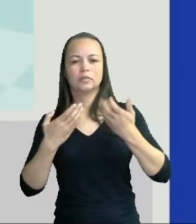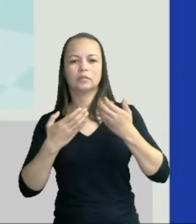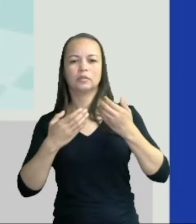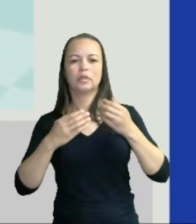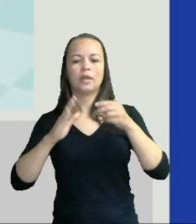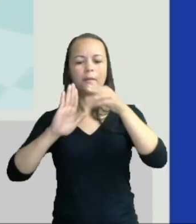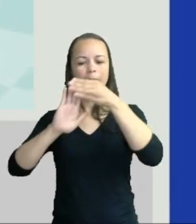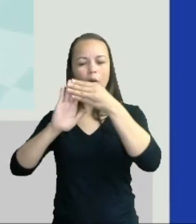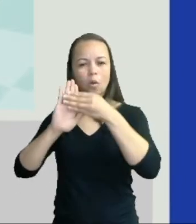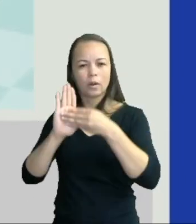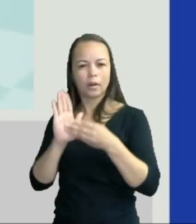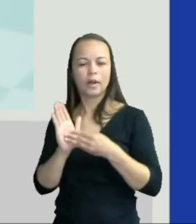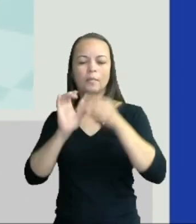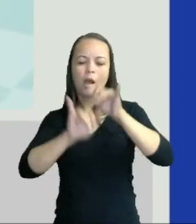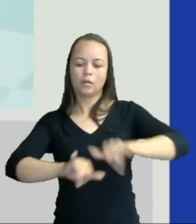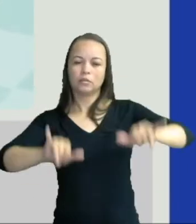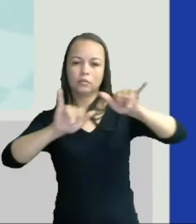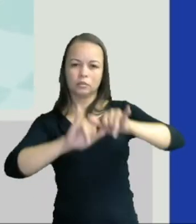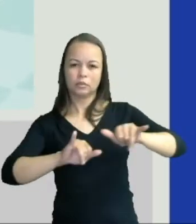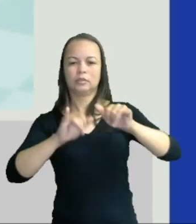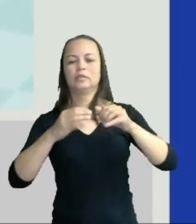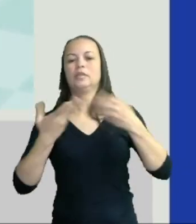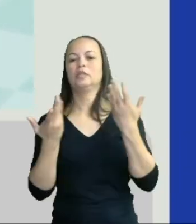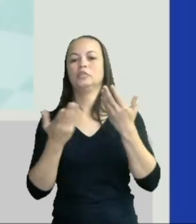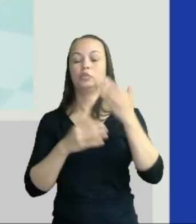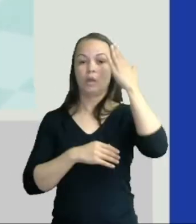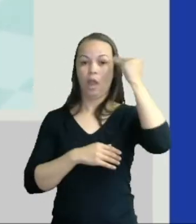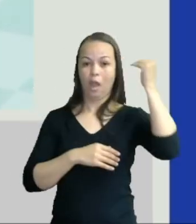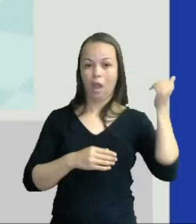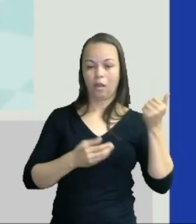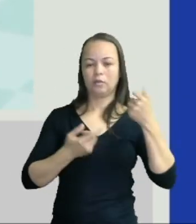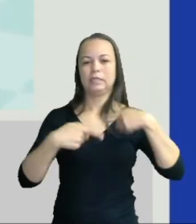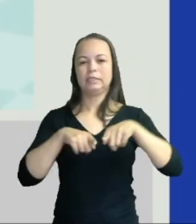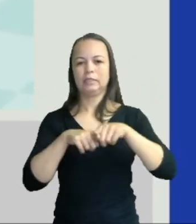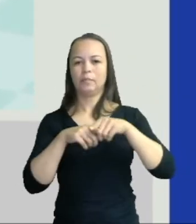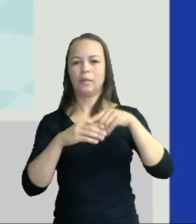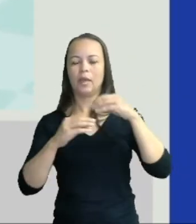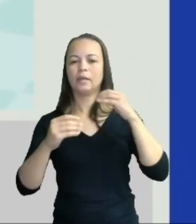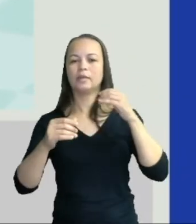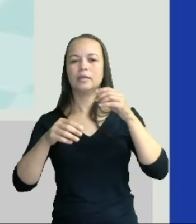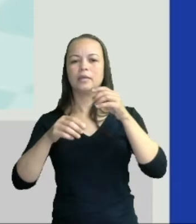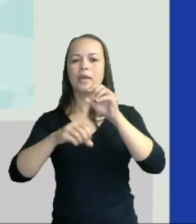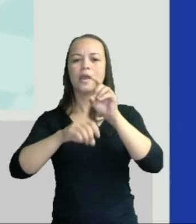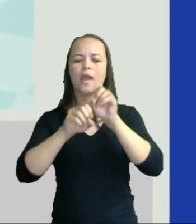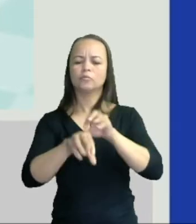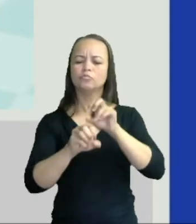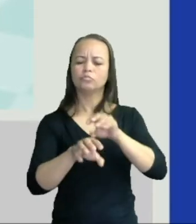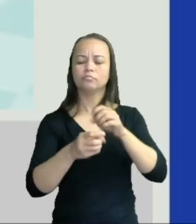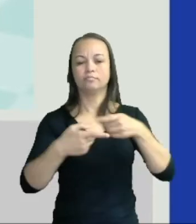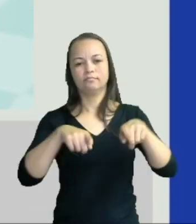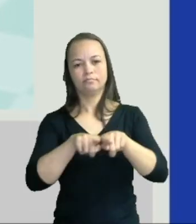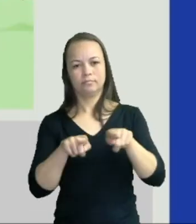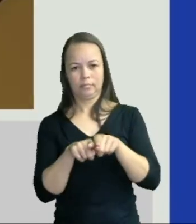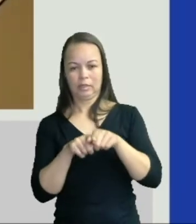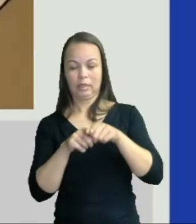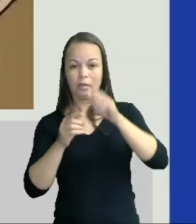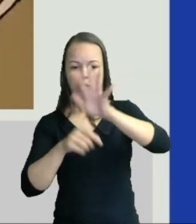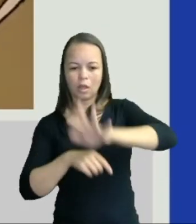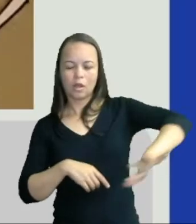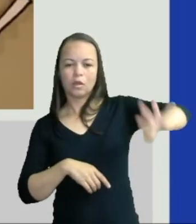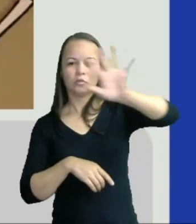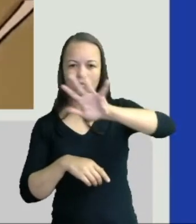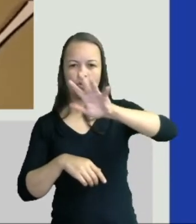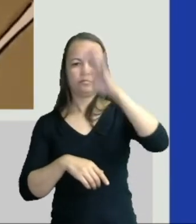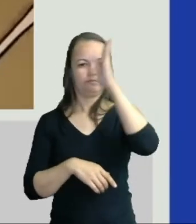se popularizou a partir da década de 1970, porque era um eletrodoméstico muito caro na época.